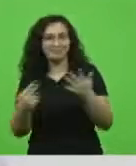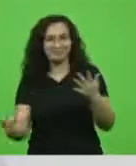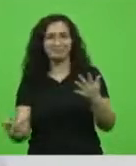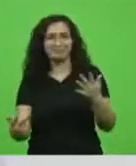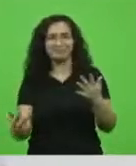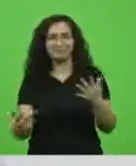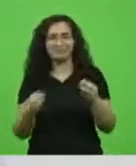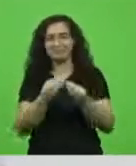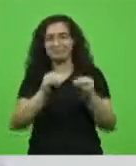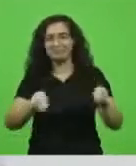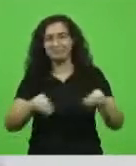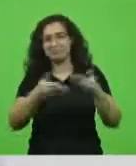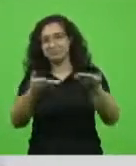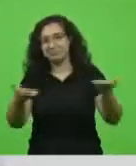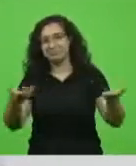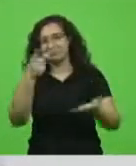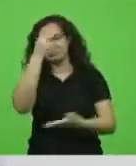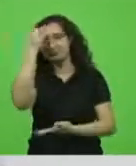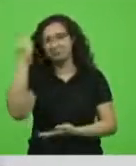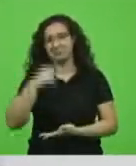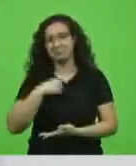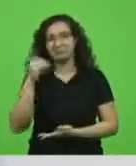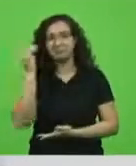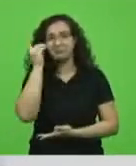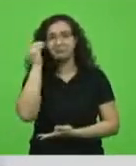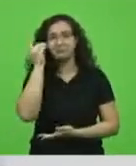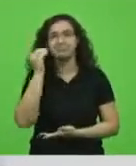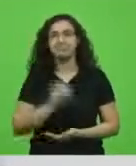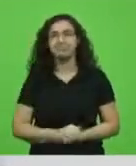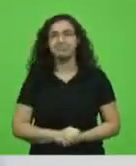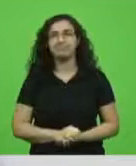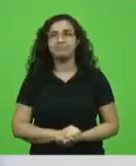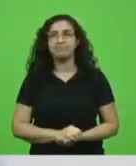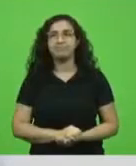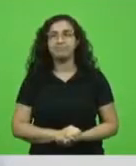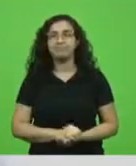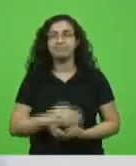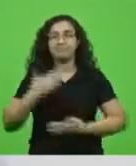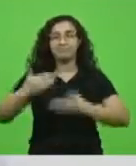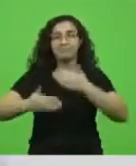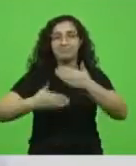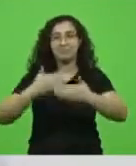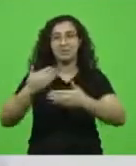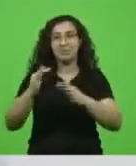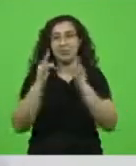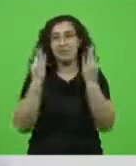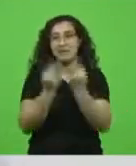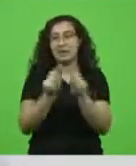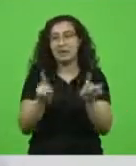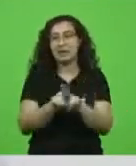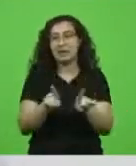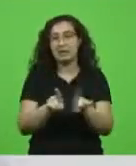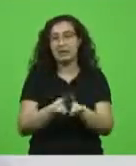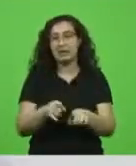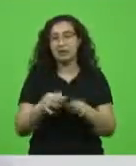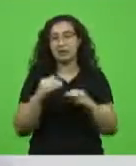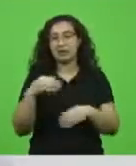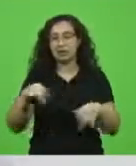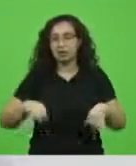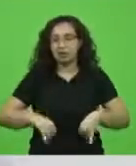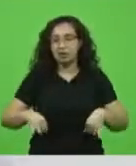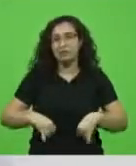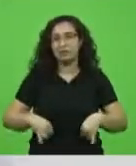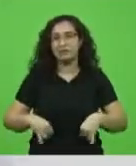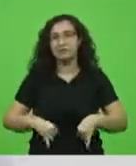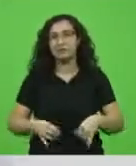outros prejuízos às pessoas com síndrome de Down e, por consequência, às suas famílias. Deste modo,